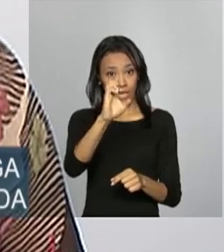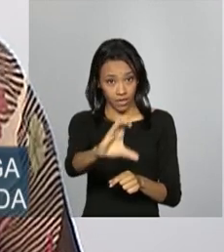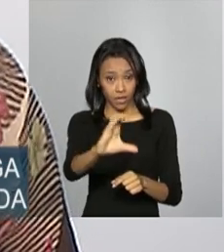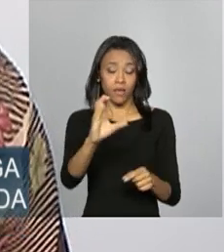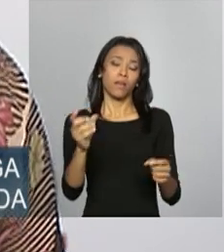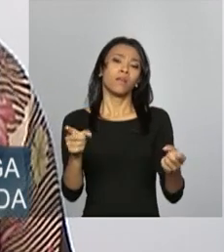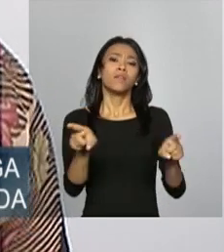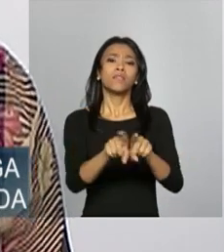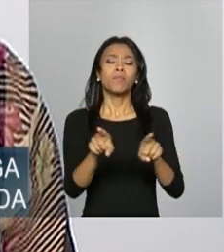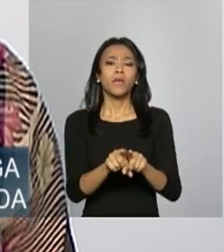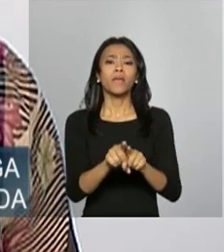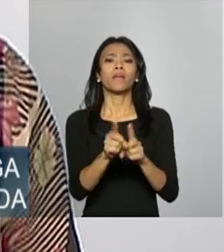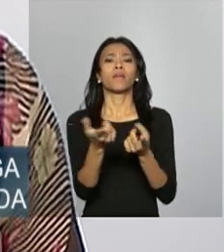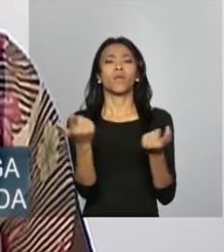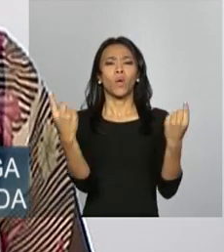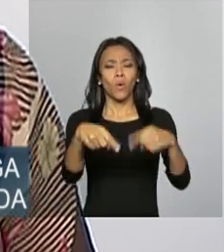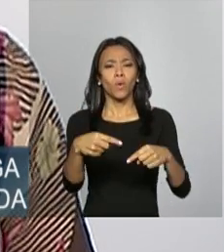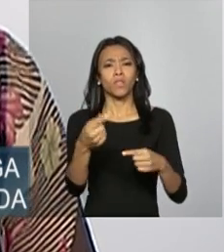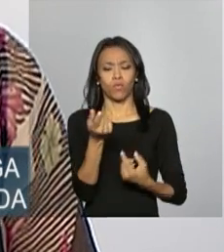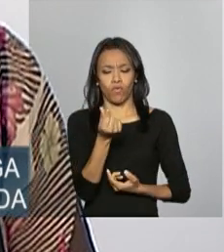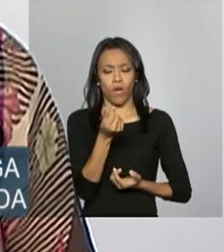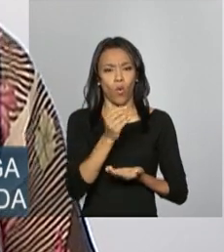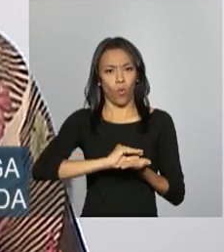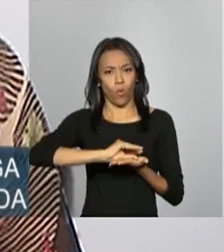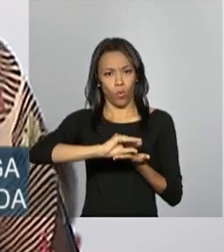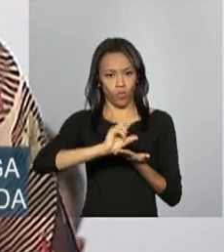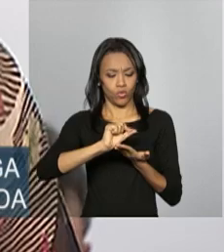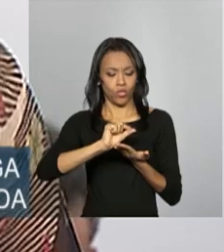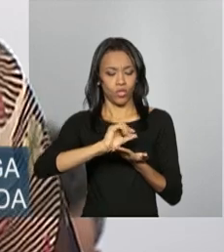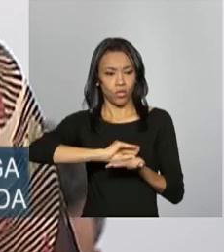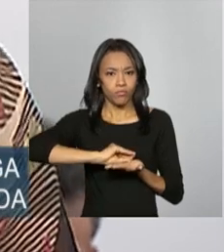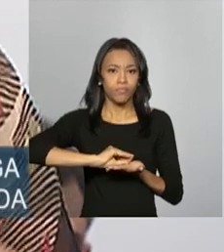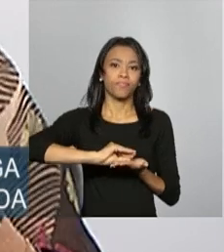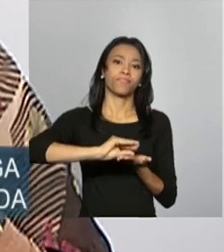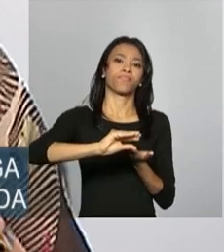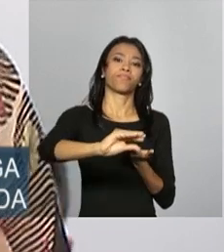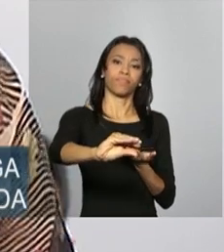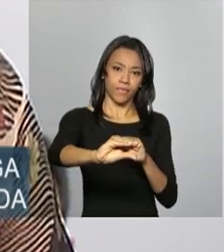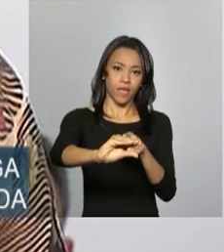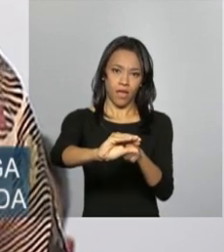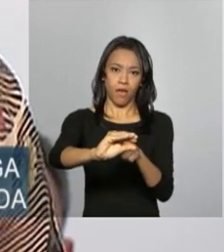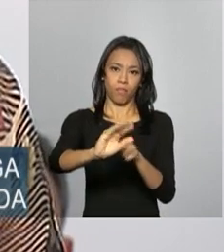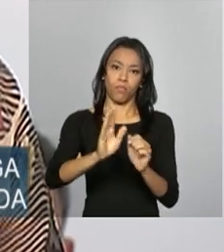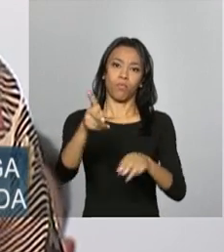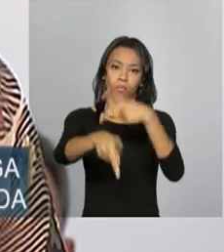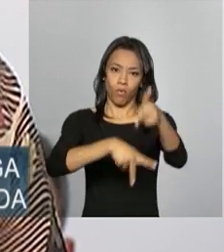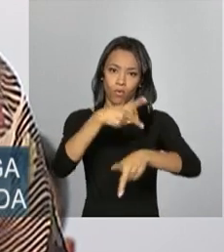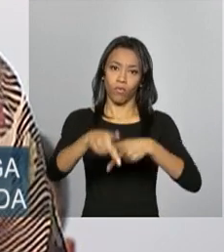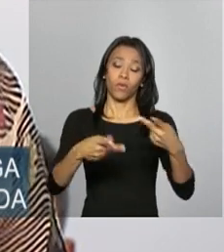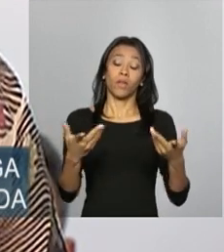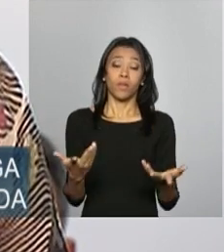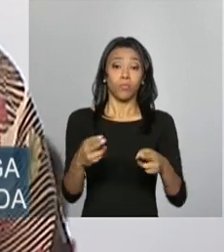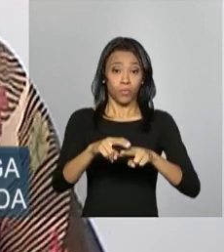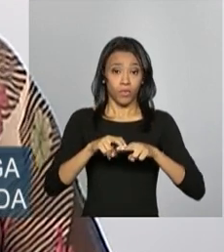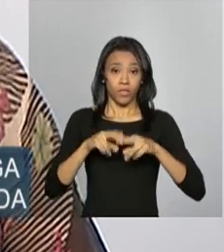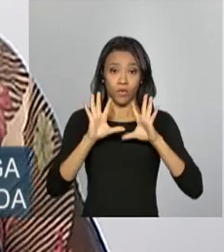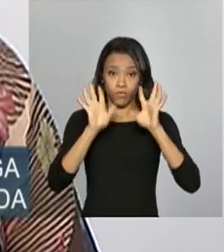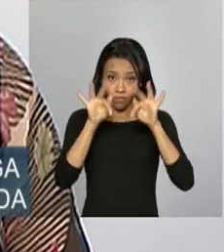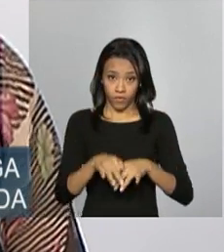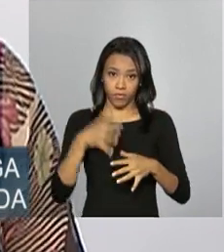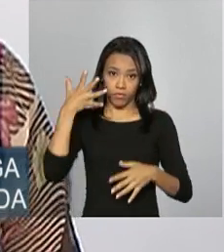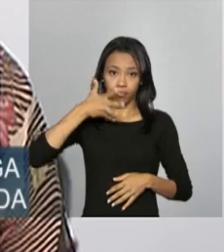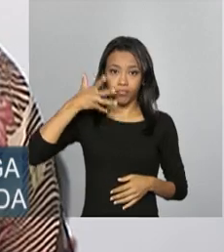parte importante destinada à população desse país. Com isso eu encerro dizendo a vocês,